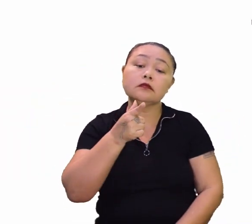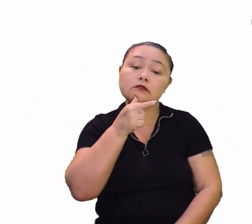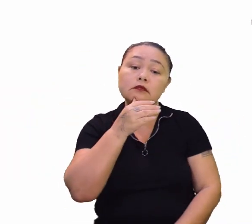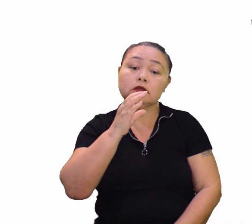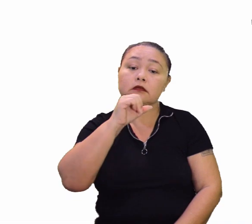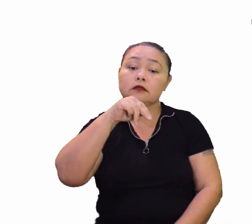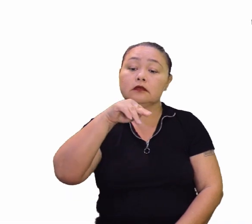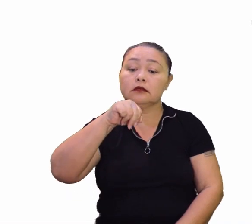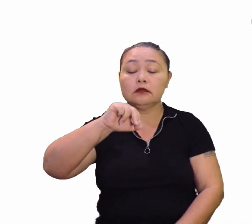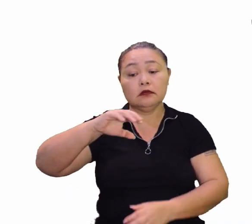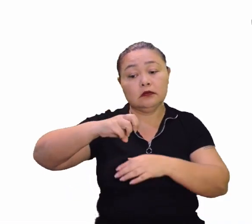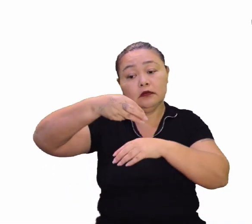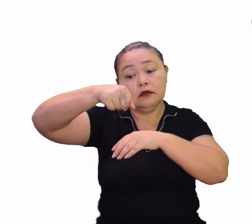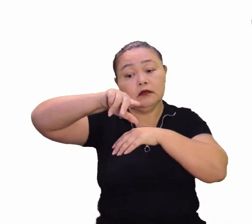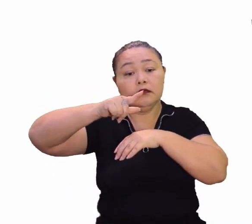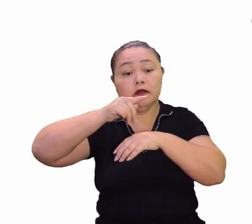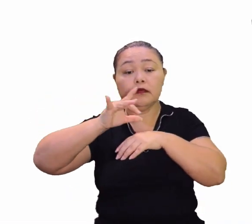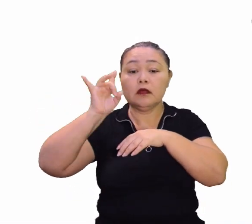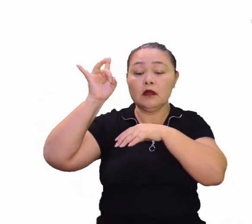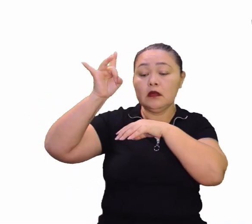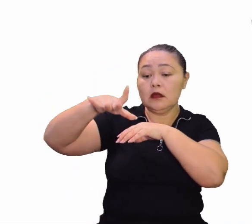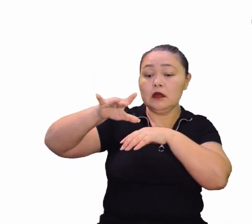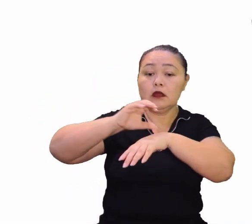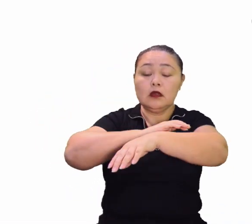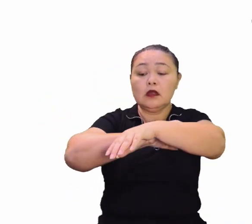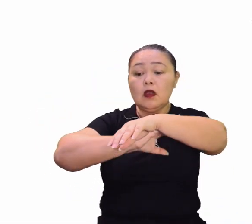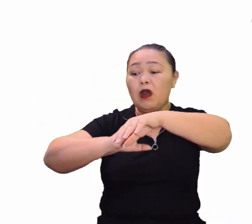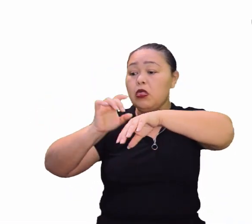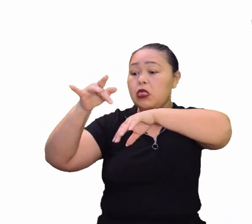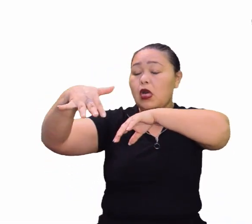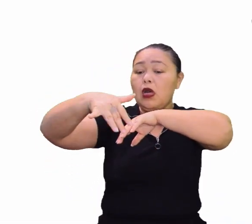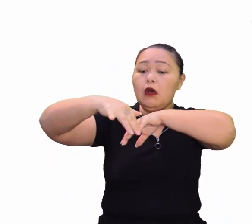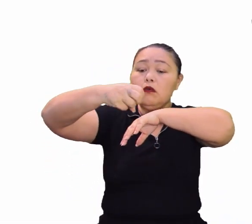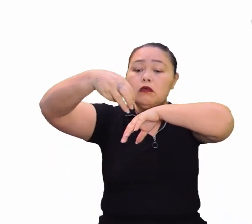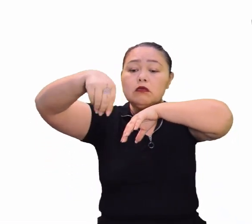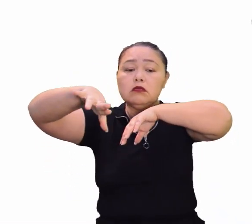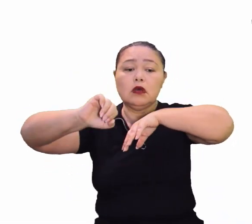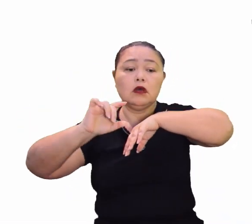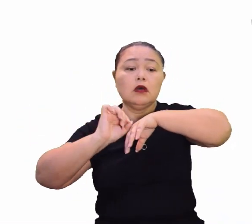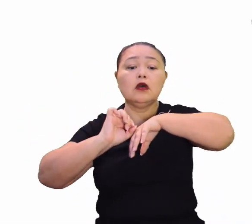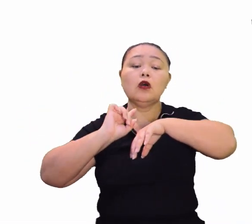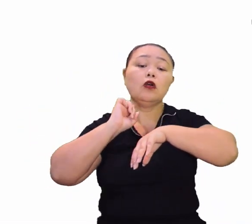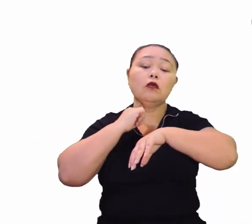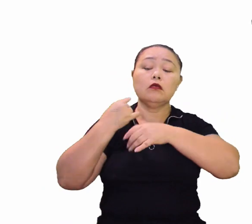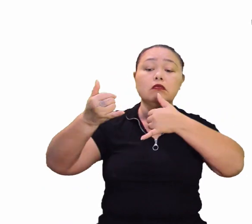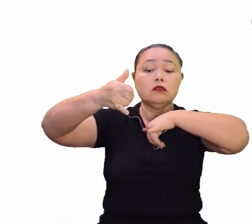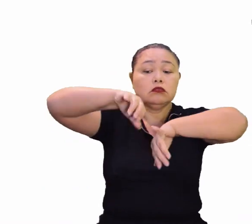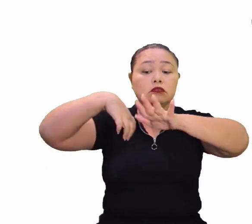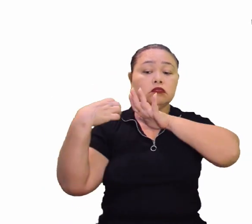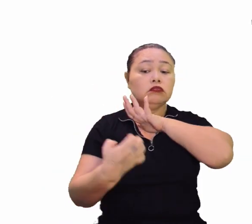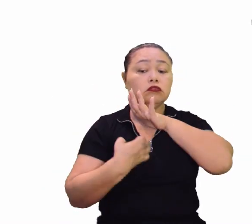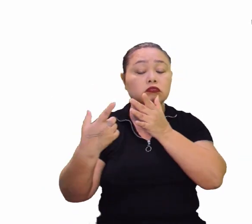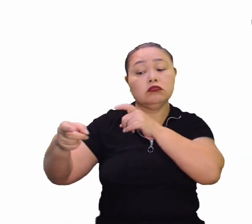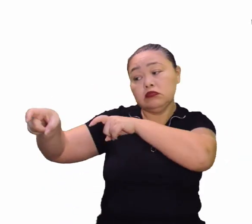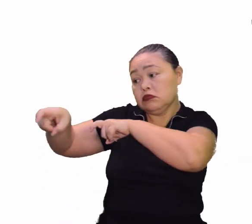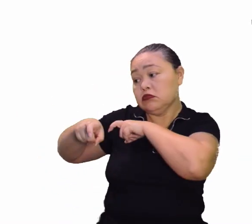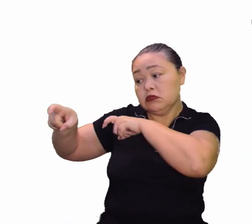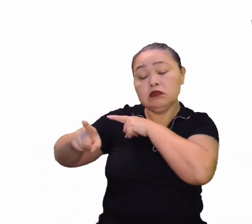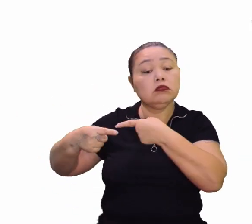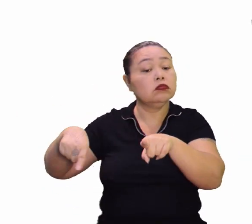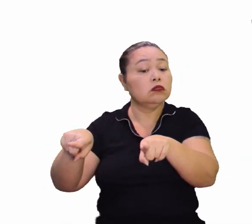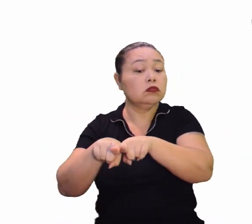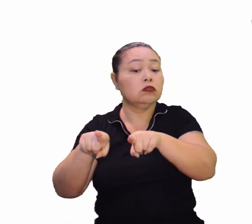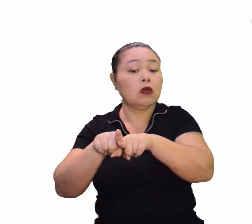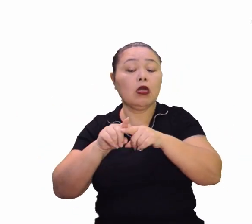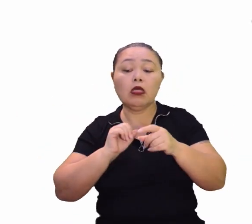das águas oceânicas na parte de resíduos sólidos, como esgotos não tratados, os poluentes químicos, industriais e agrícolas, e